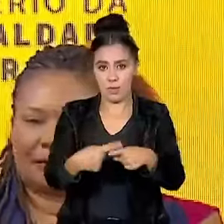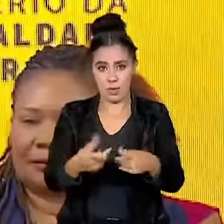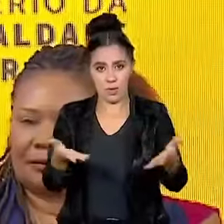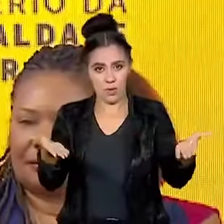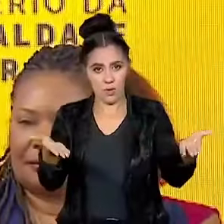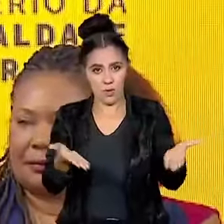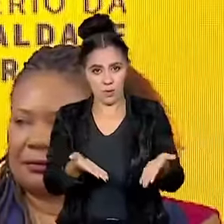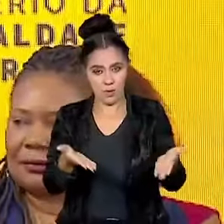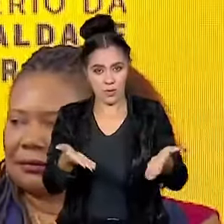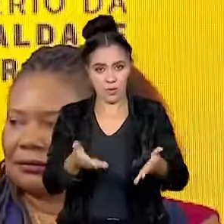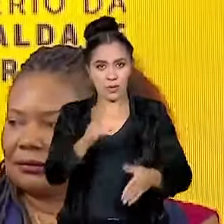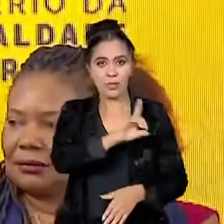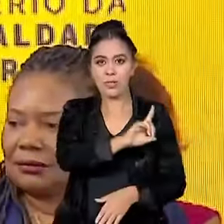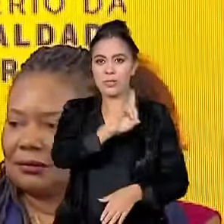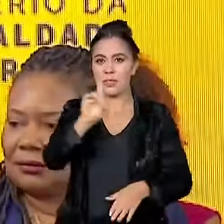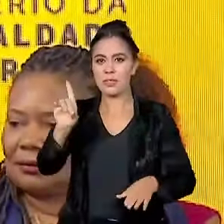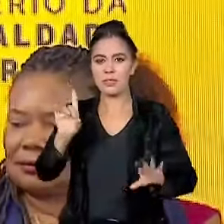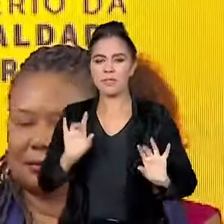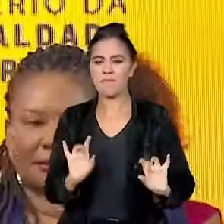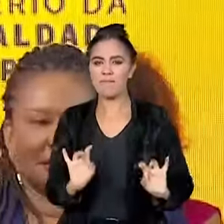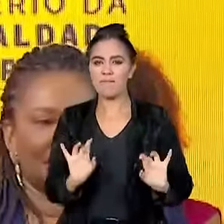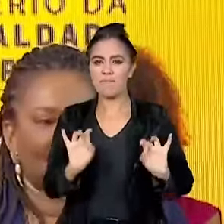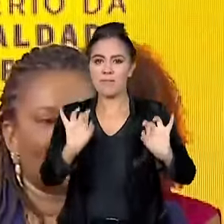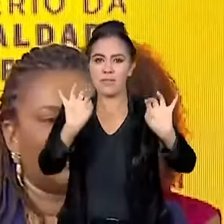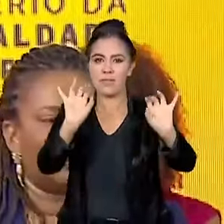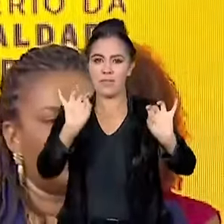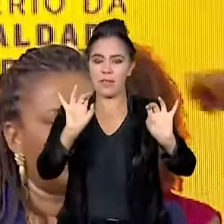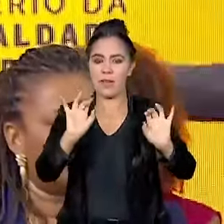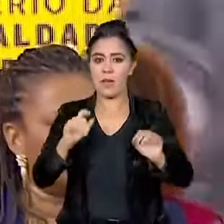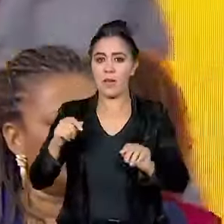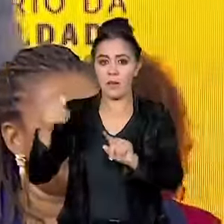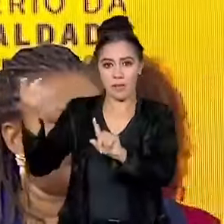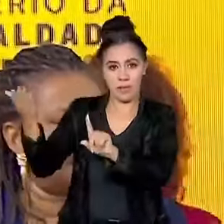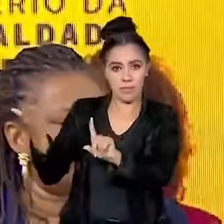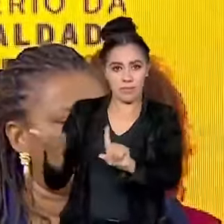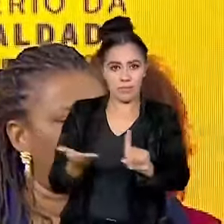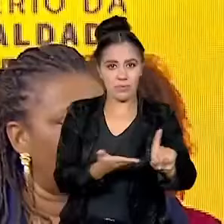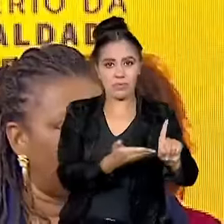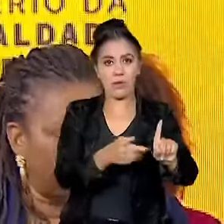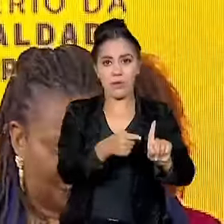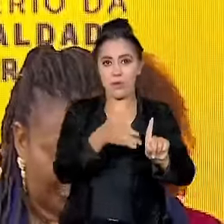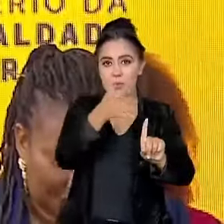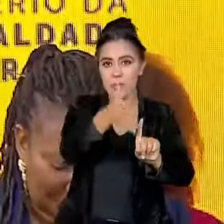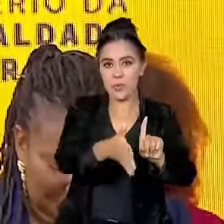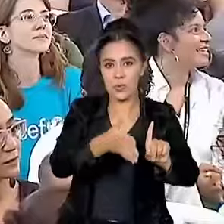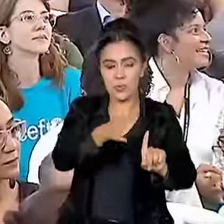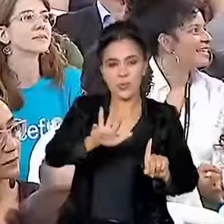dia especial e nós temos que ouvir o Lula.